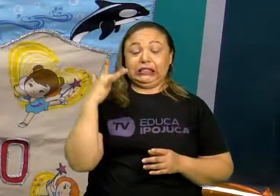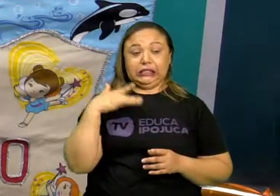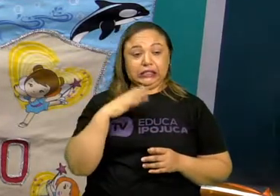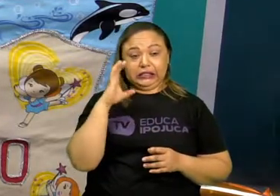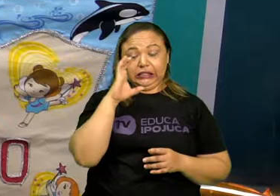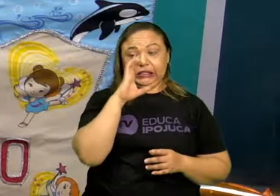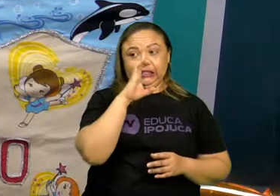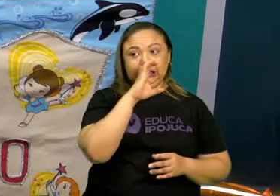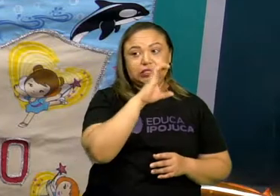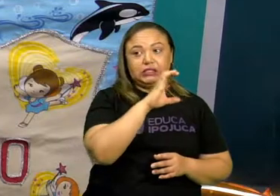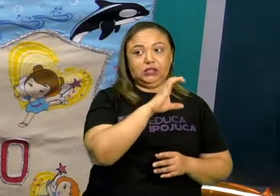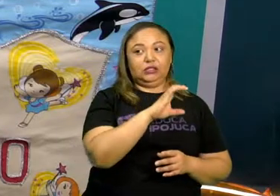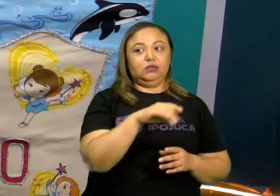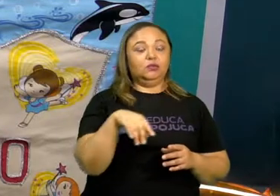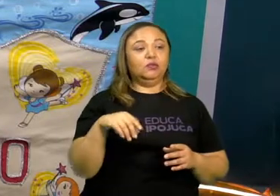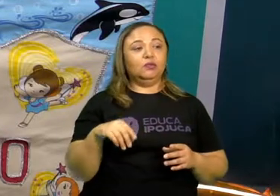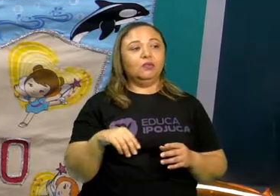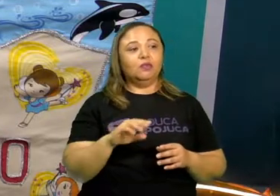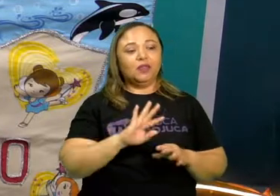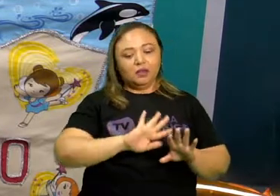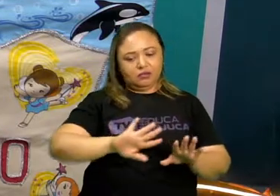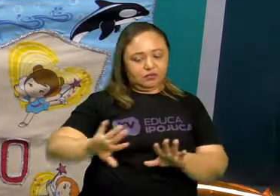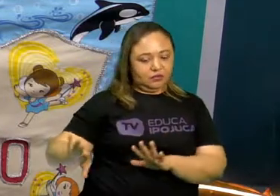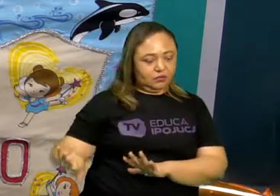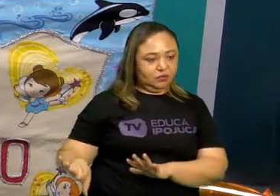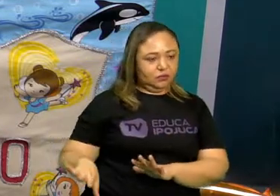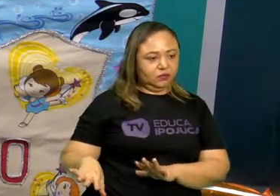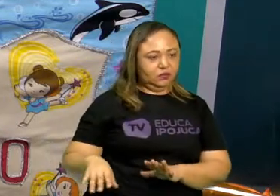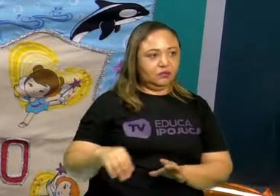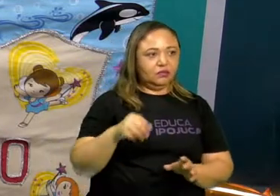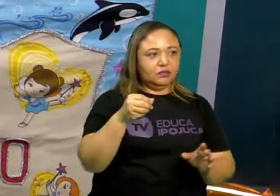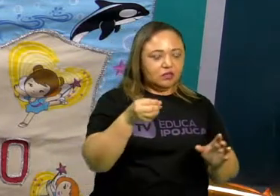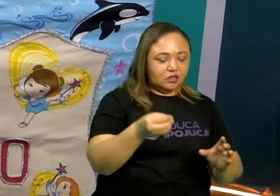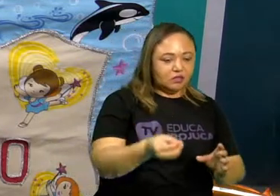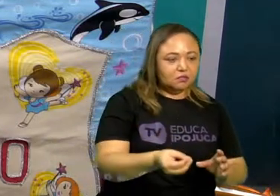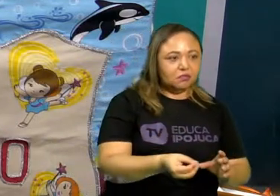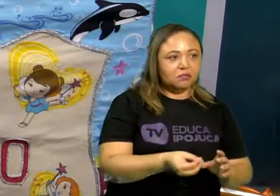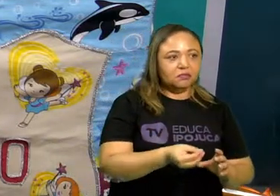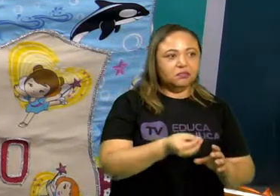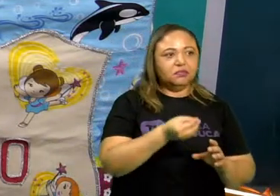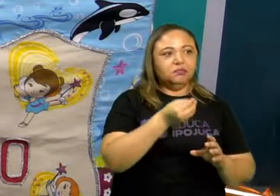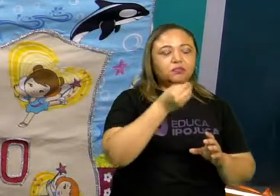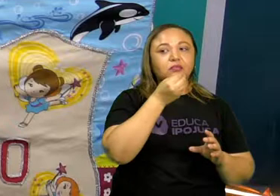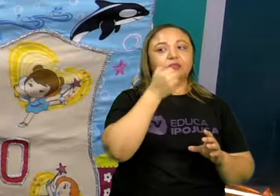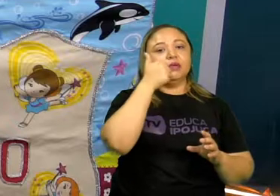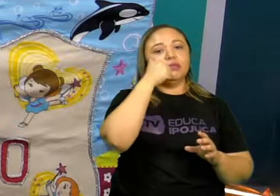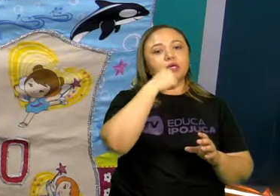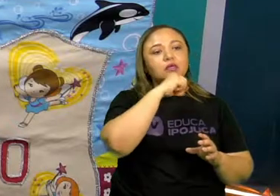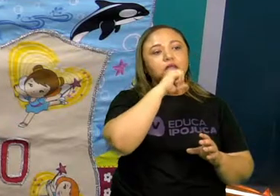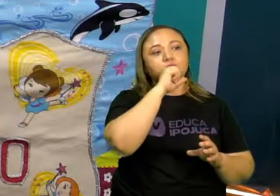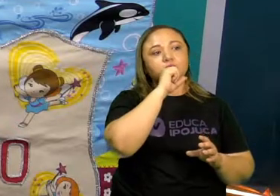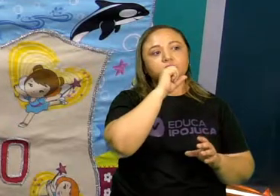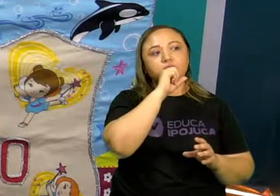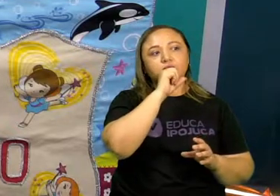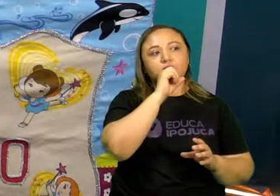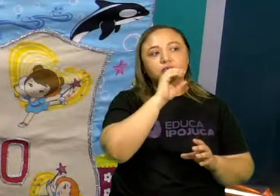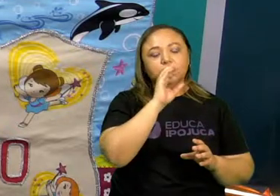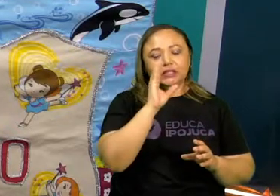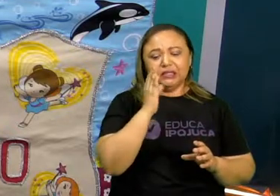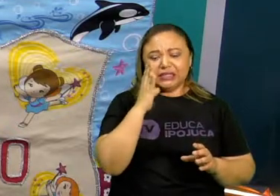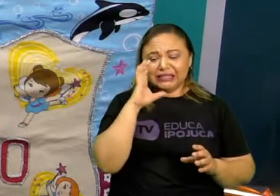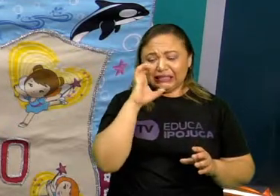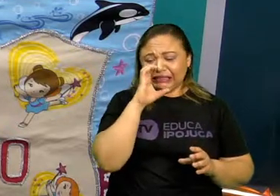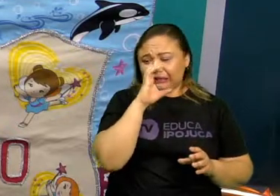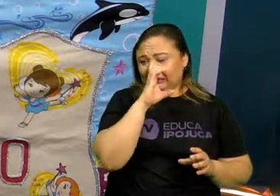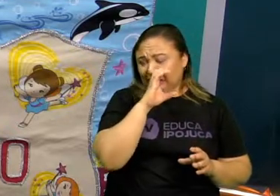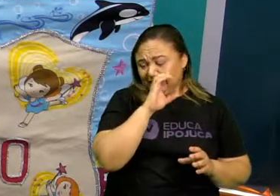ainda. Aí ela deixou pra lá. Pegou a colher e foi no da mamãe urso. Também